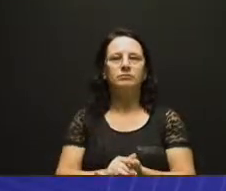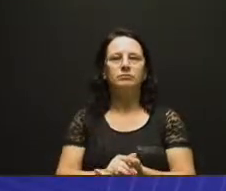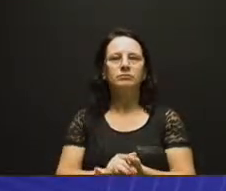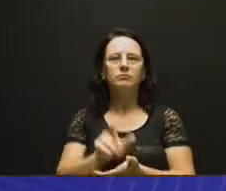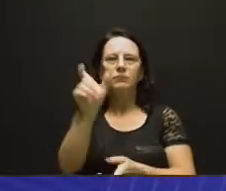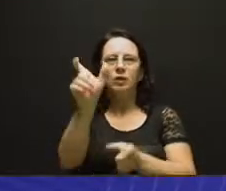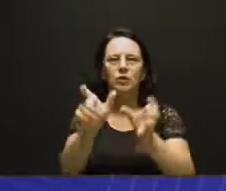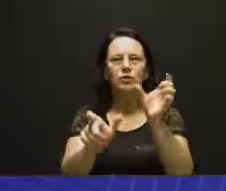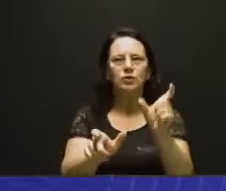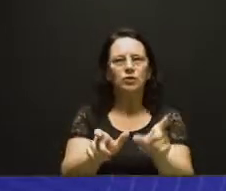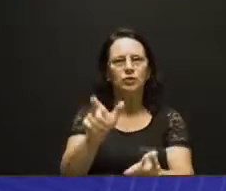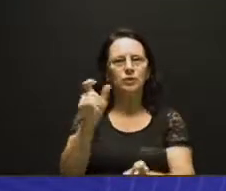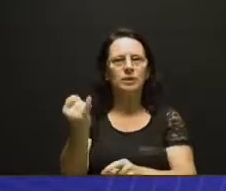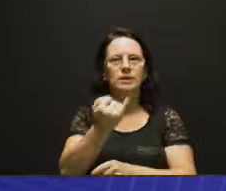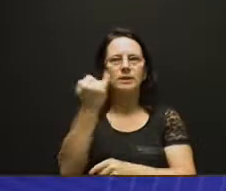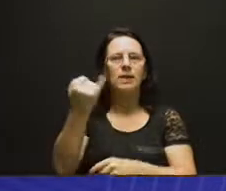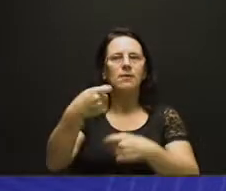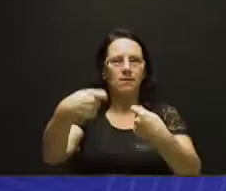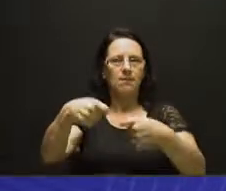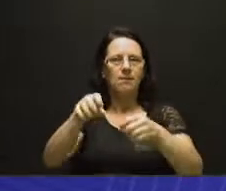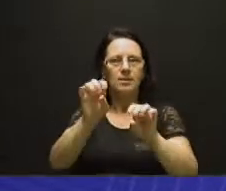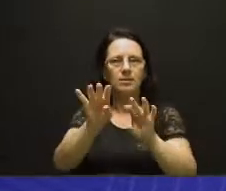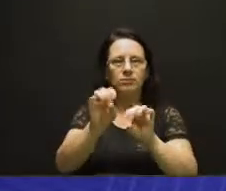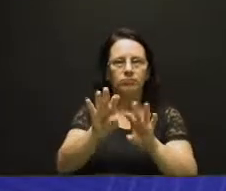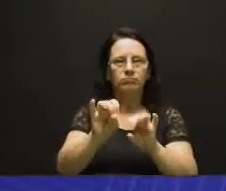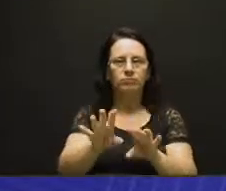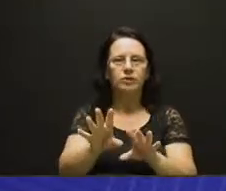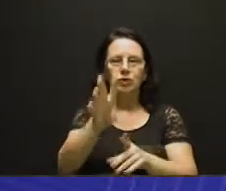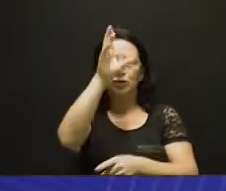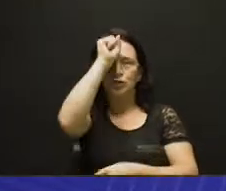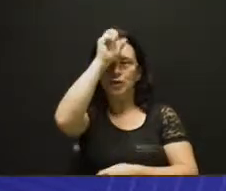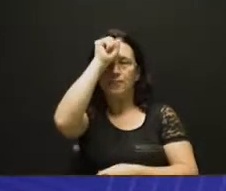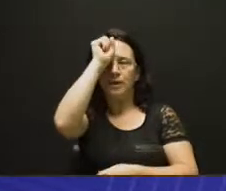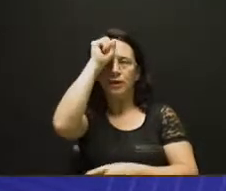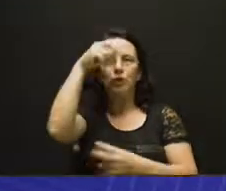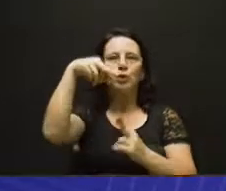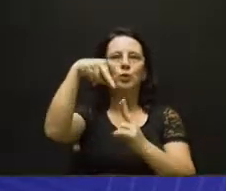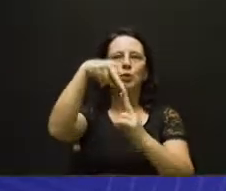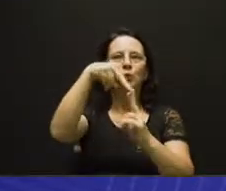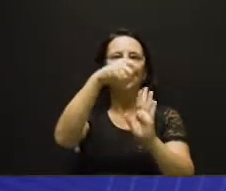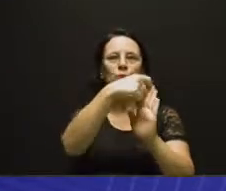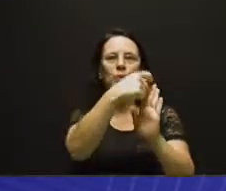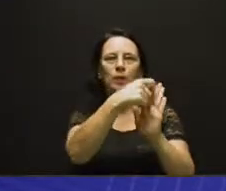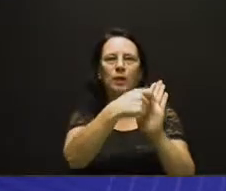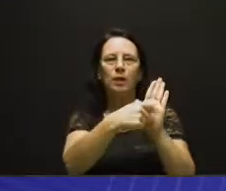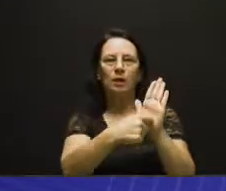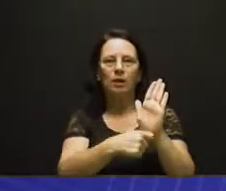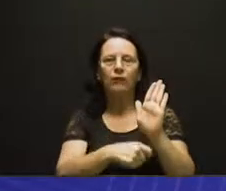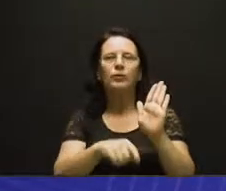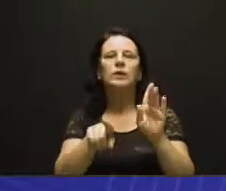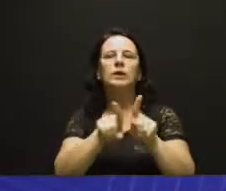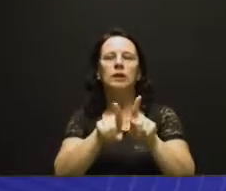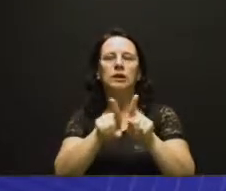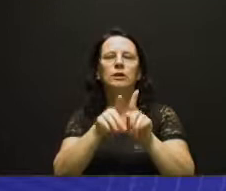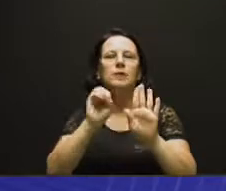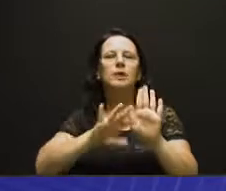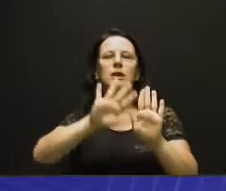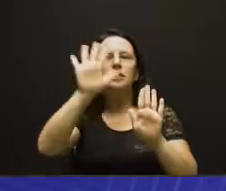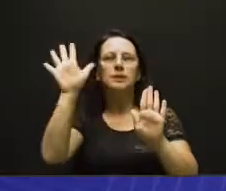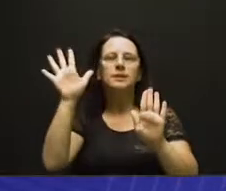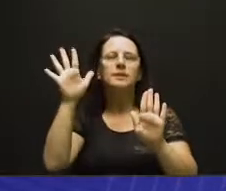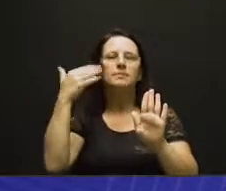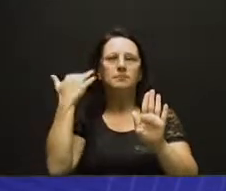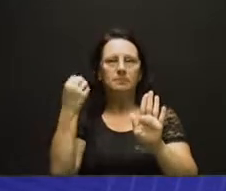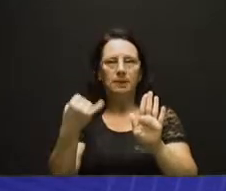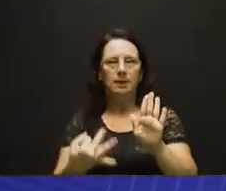características interesses e necessidades de aprendizagem o parágrafo único já também é bem claro vocês podem perceber que